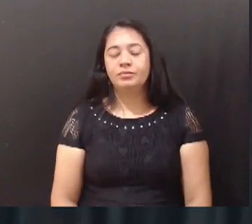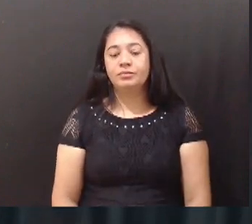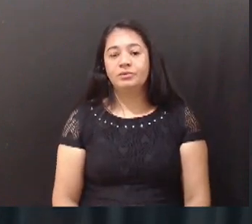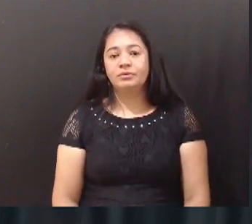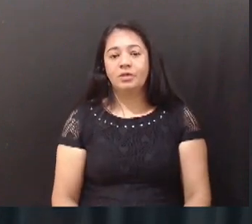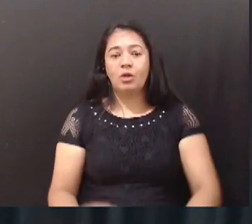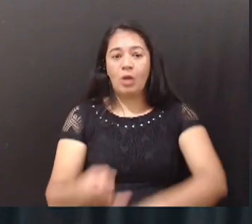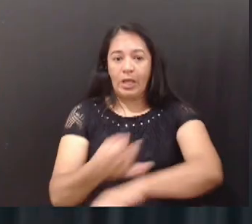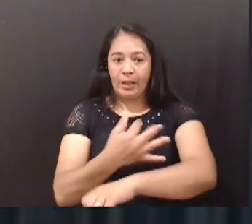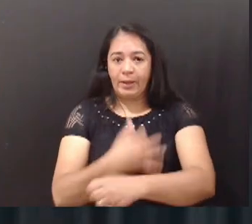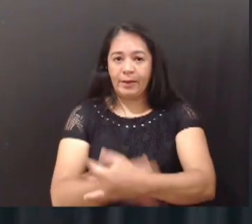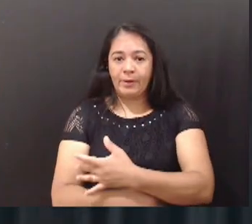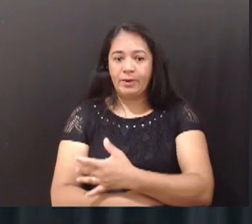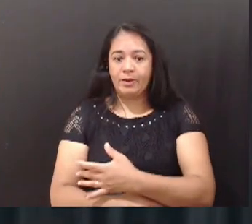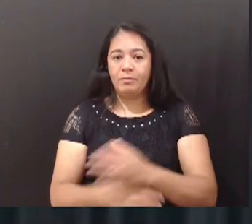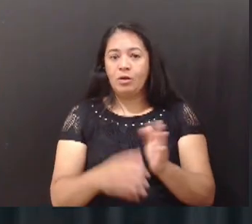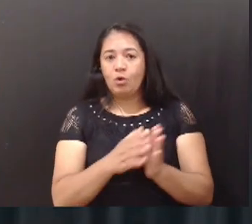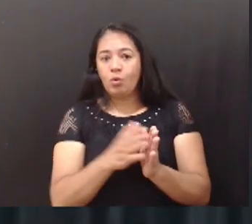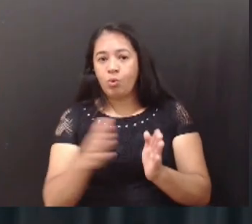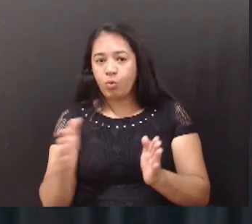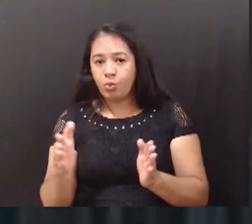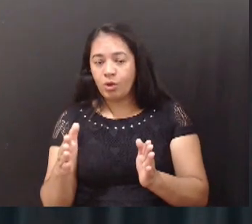tem duração curta.